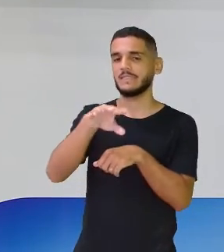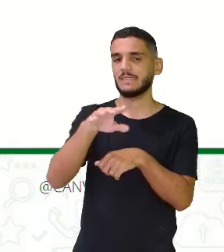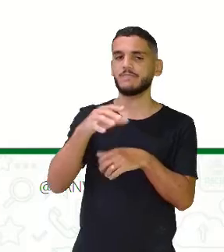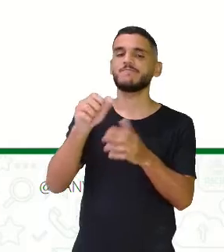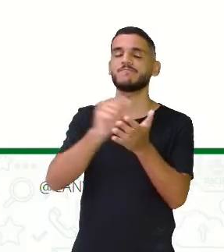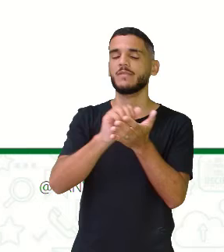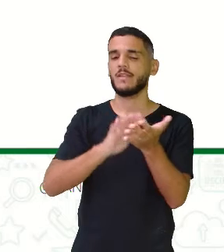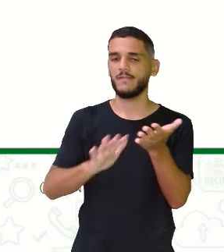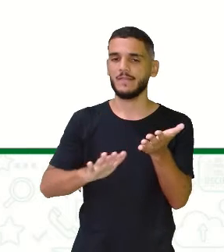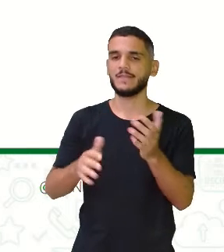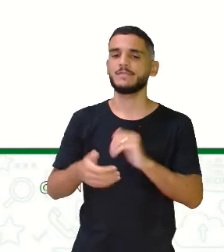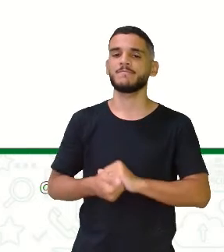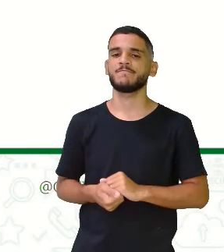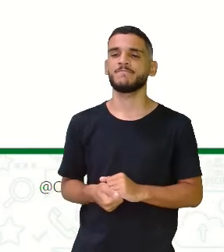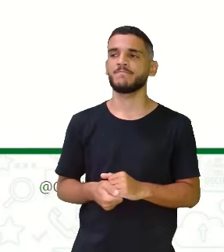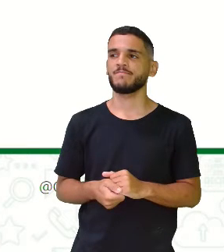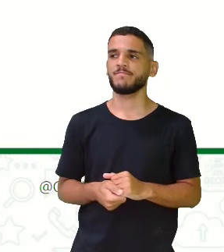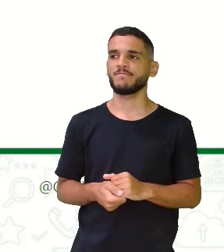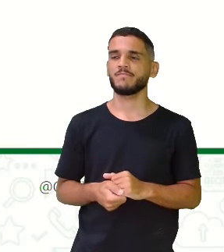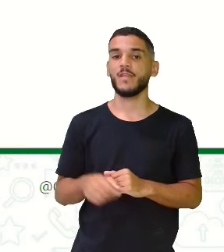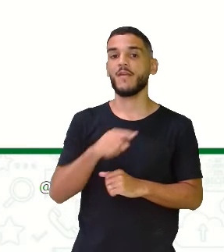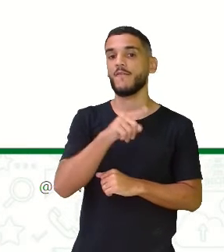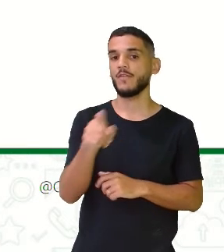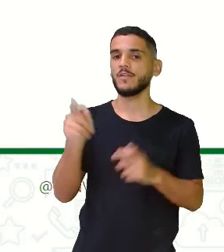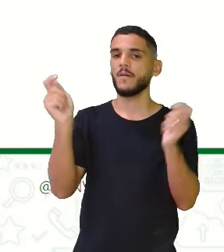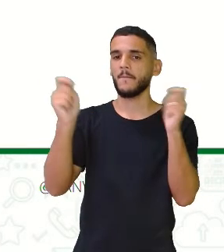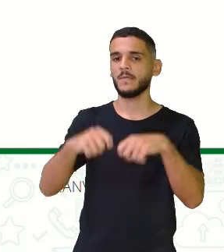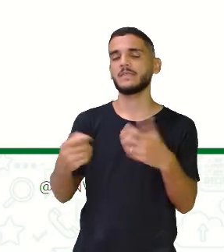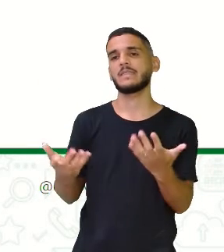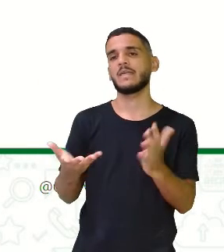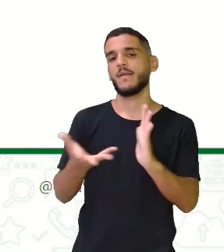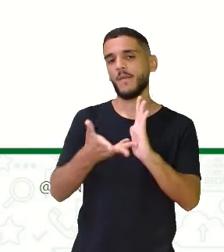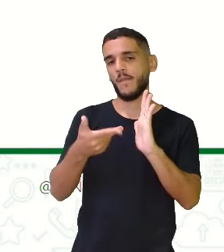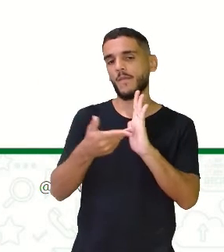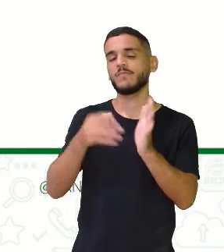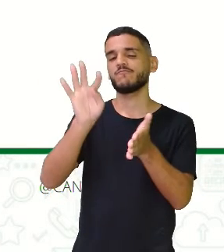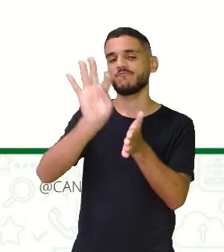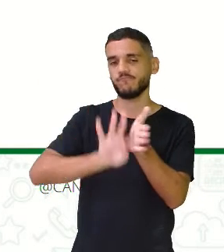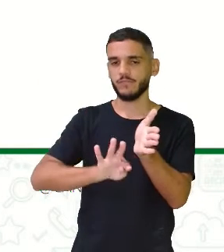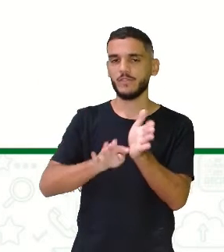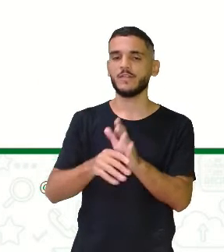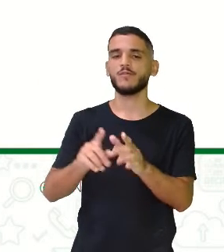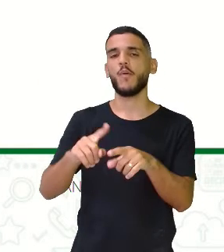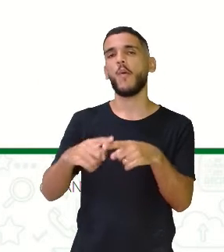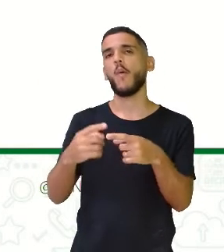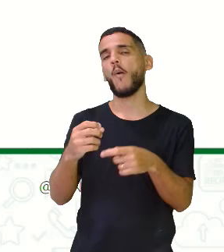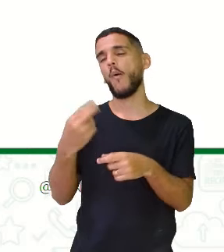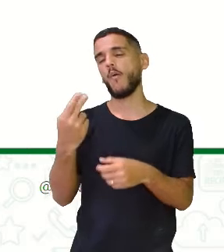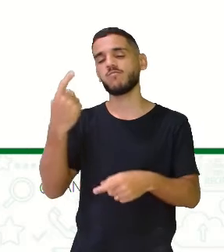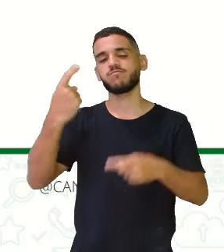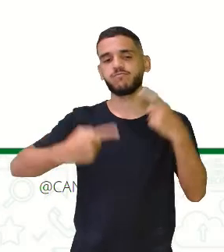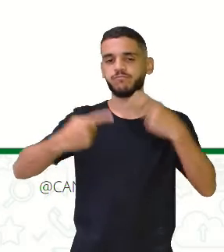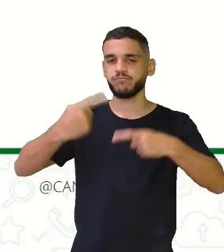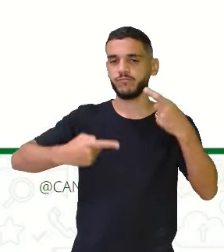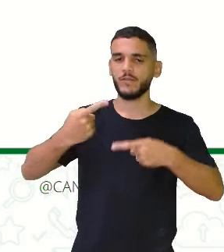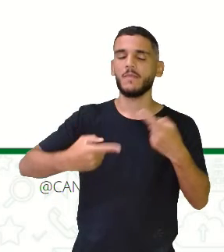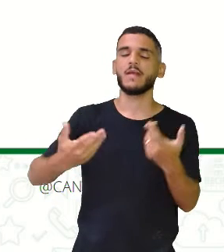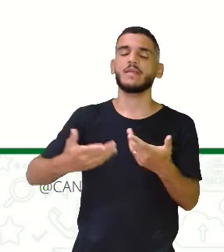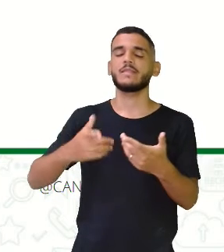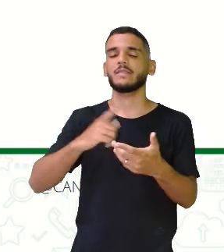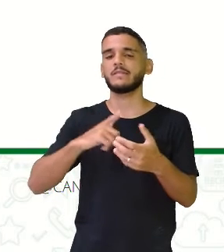atividade, certo, gente? Vocês podem fazer uma produção textual ou algum debate baseado nessas